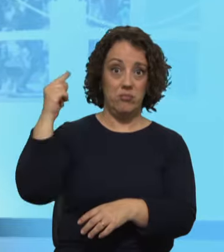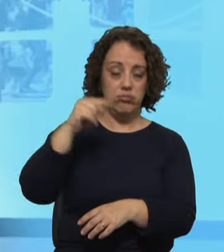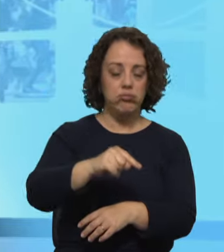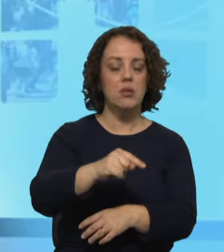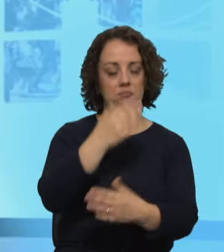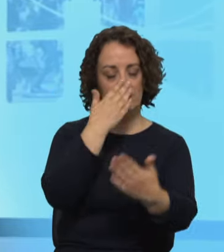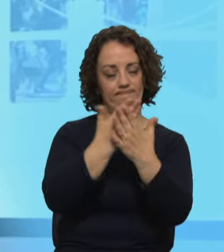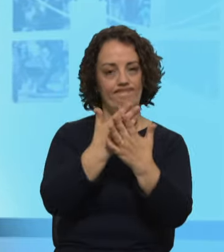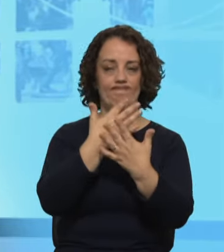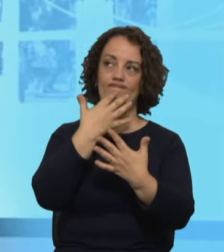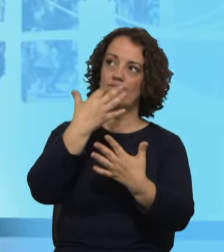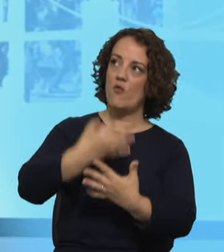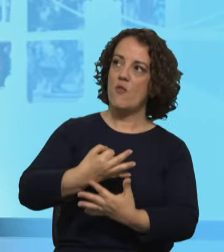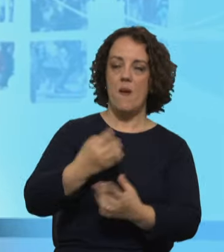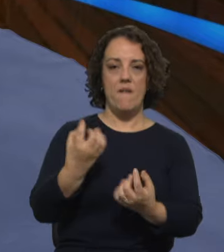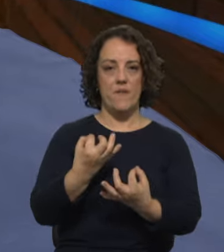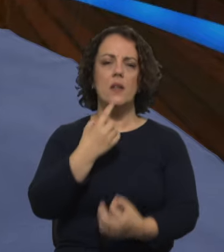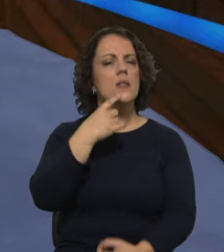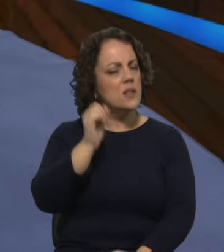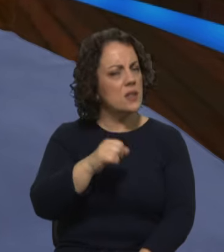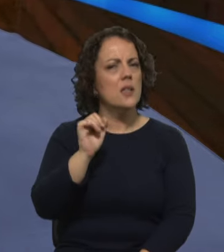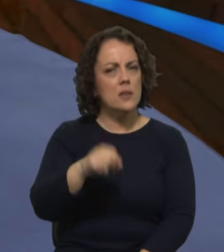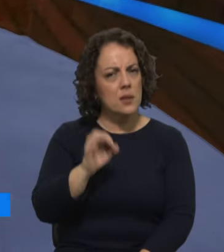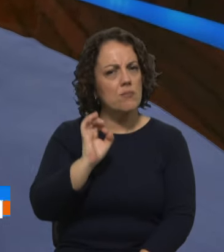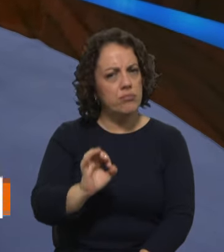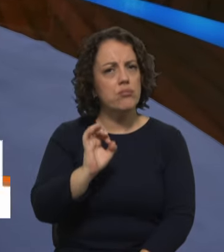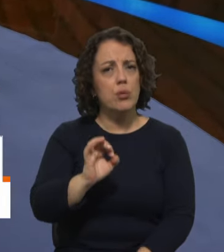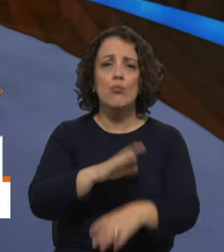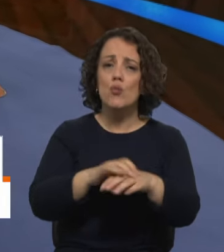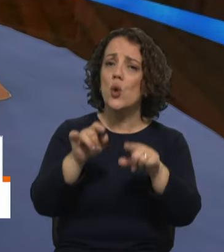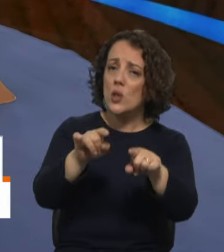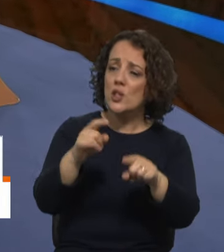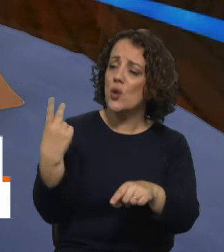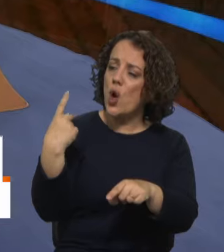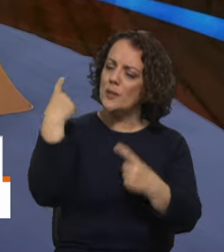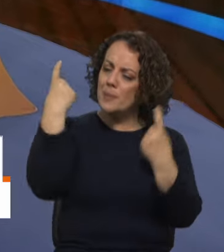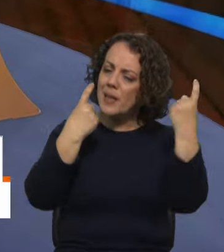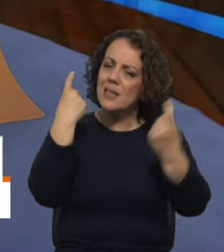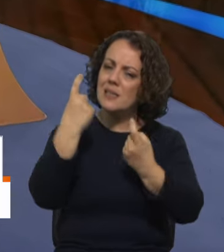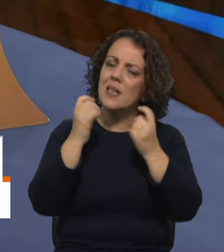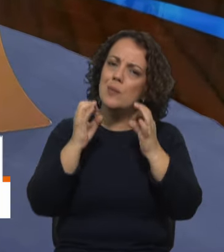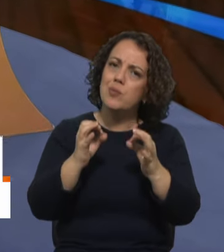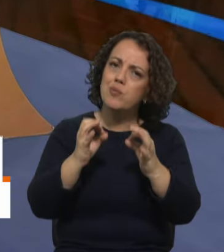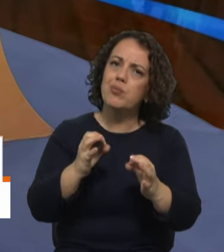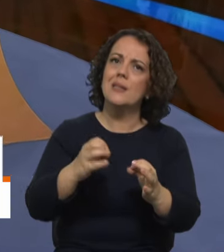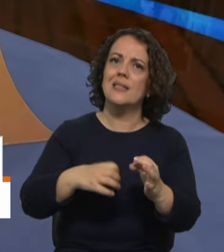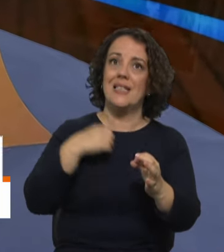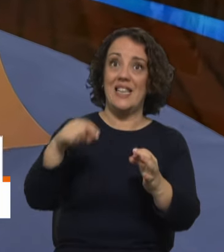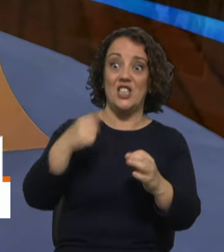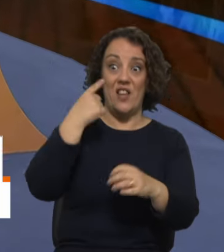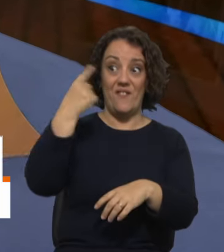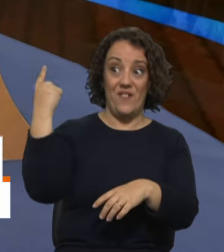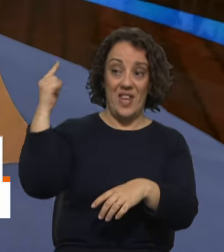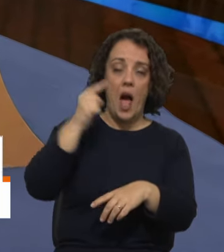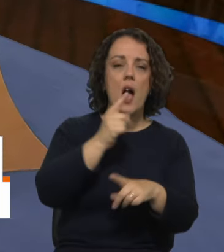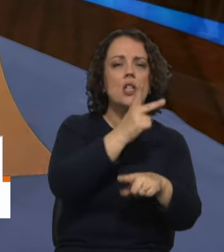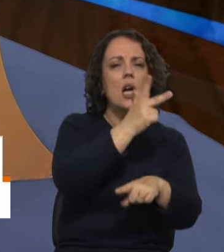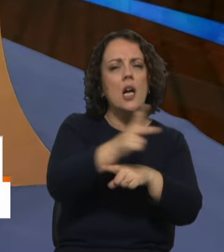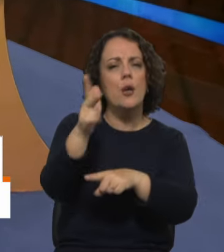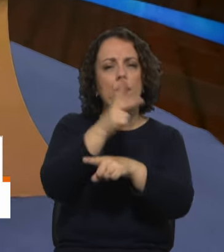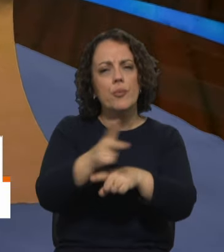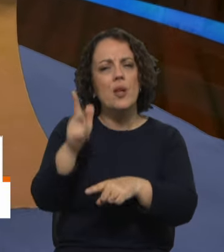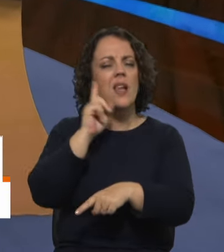confirmou isto Sem dúvida sem dúvida e acho que por isso é que nós também pensávamos tanto que que seria importante a reportagem dessa viagem no sentido